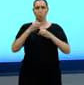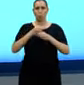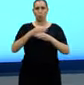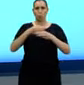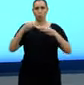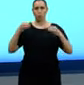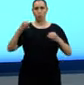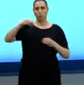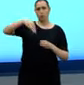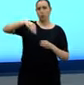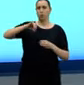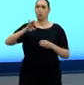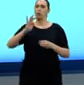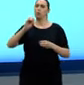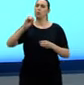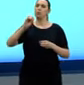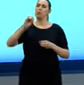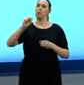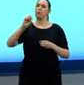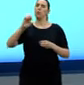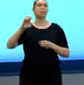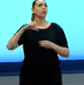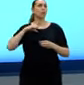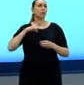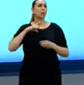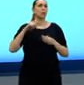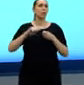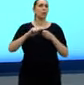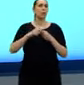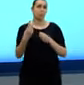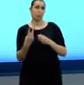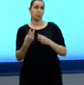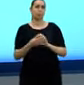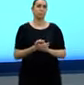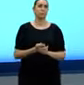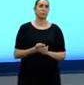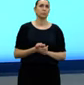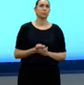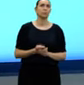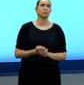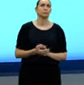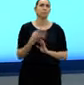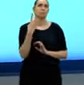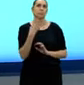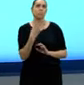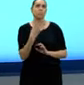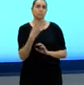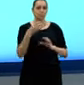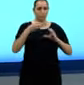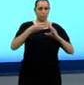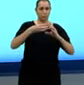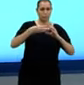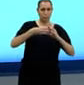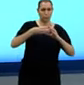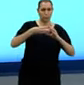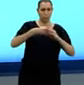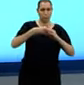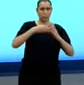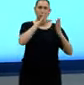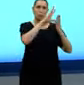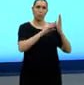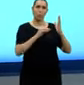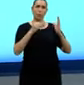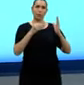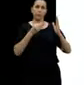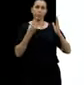e vão formar, ao invés de 2, 4 células filhas,